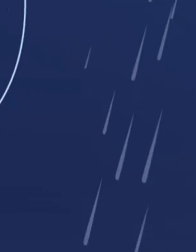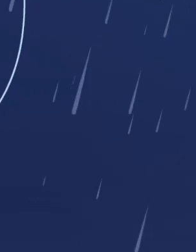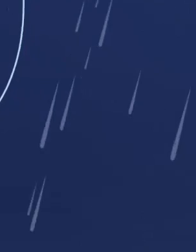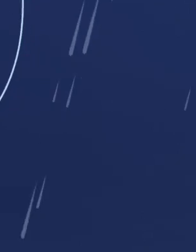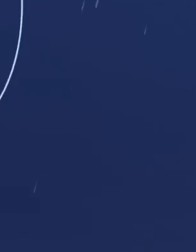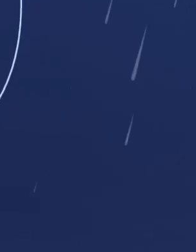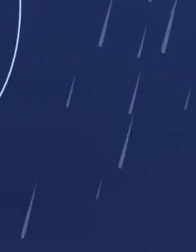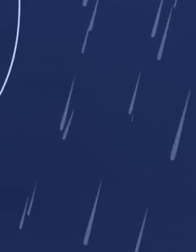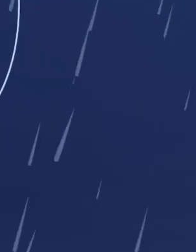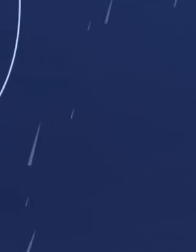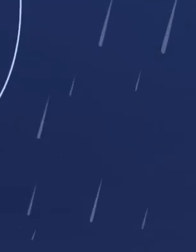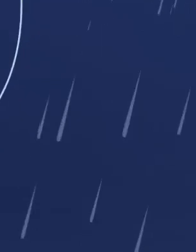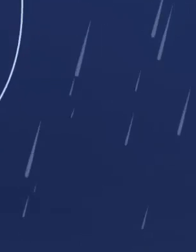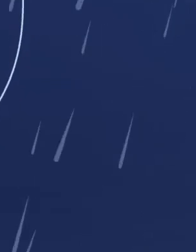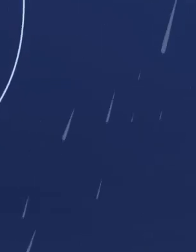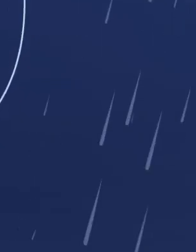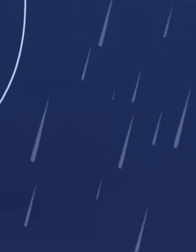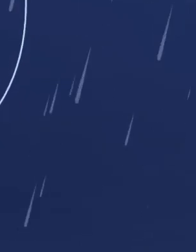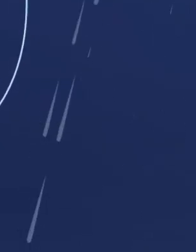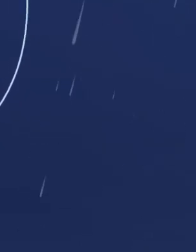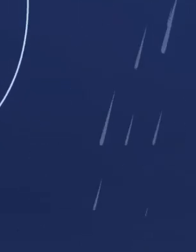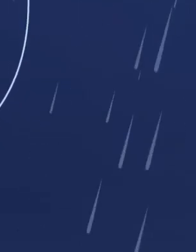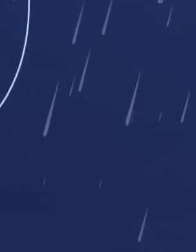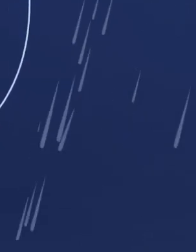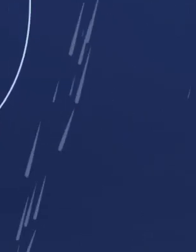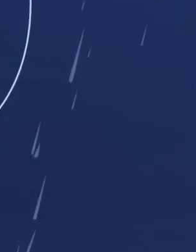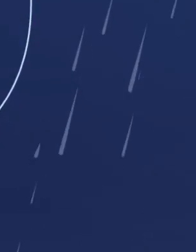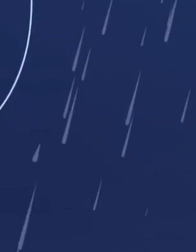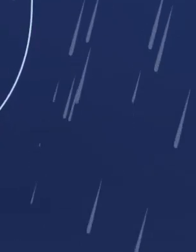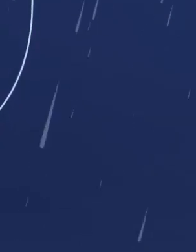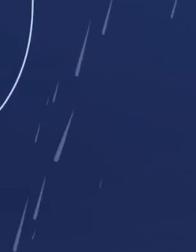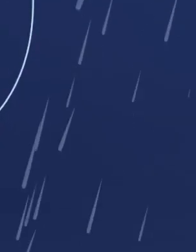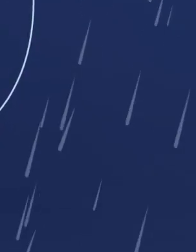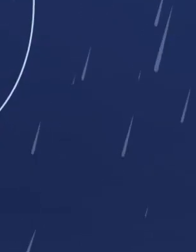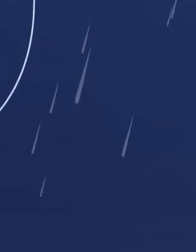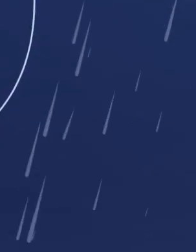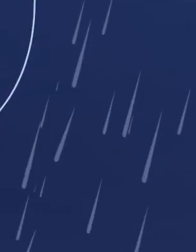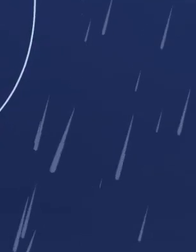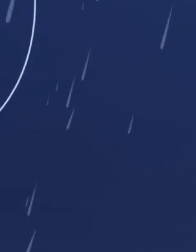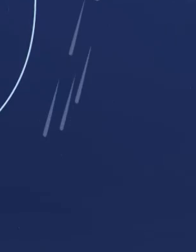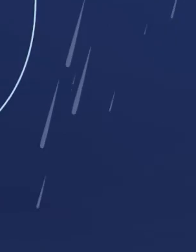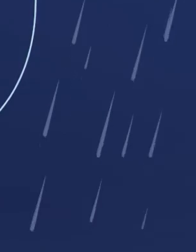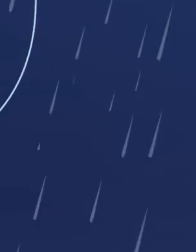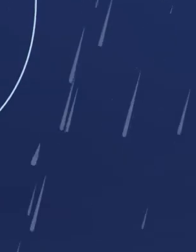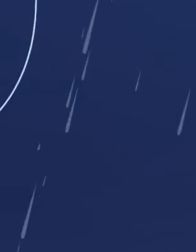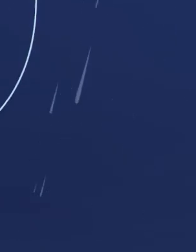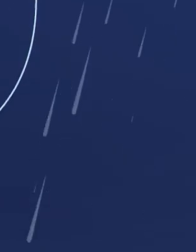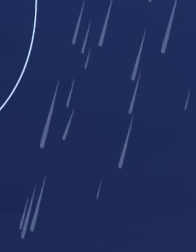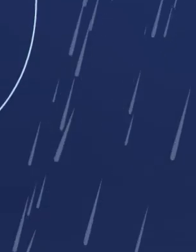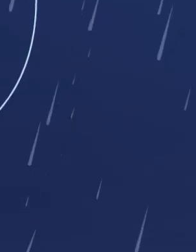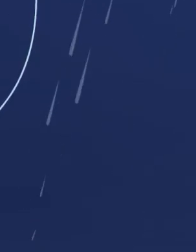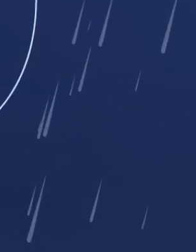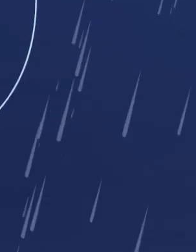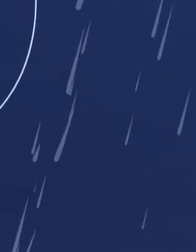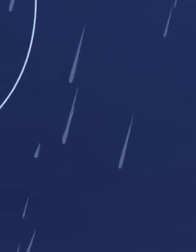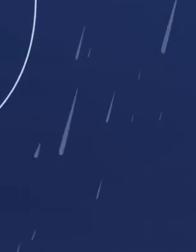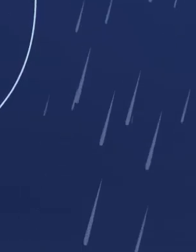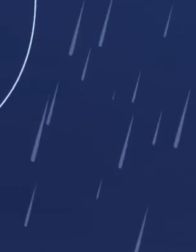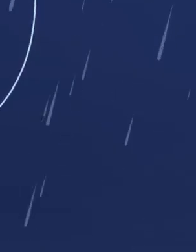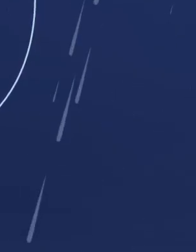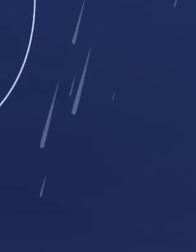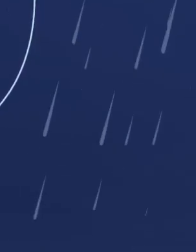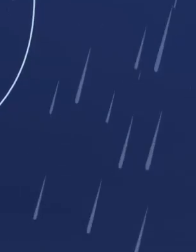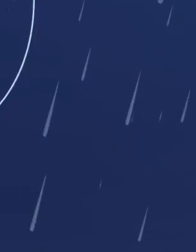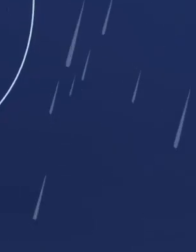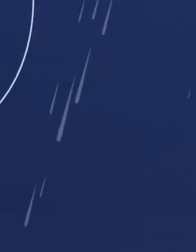amenas, com mínima de 21 e máxima de 30 graus. Em Iturama, dia mais frio e chuvoso, com mínima